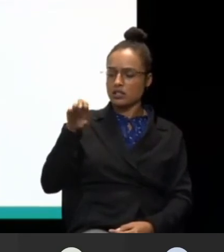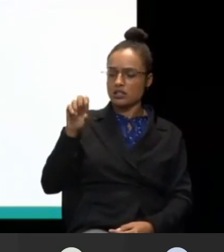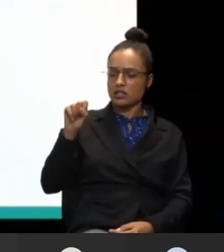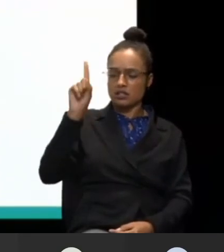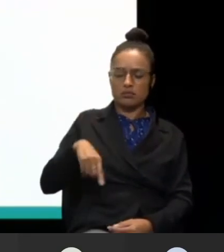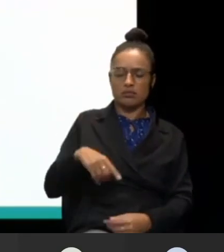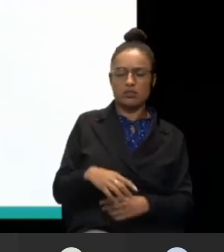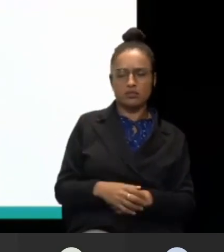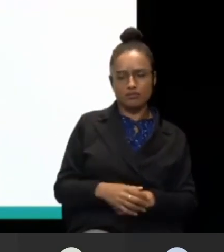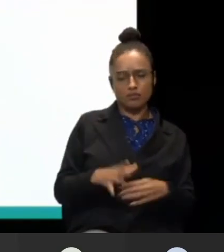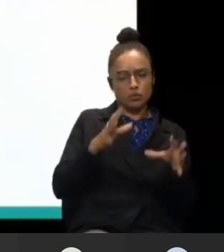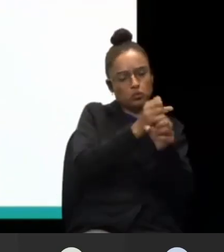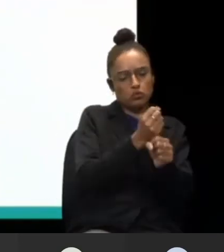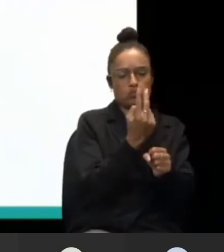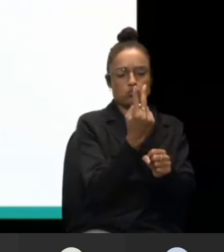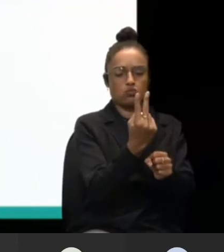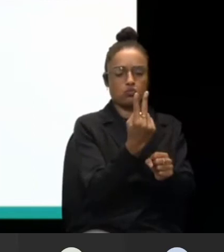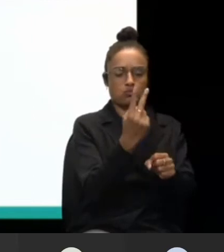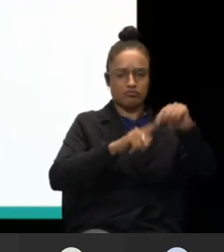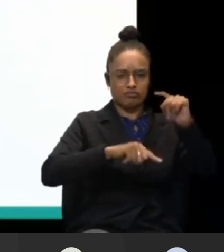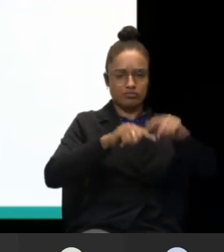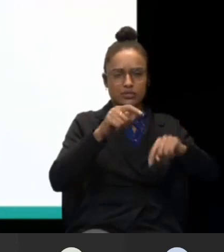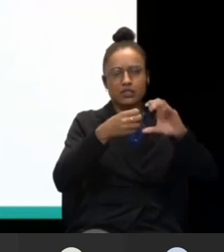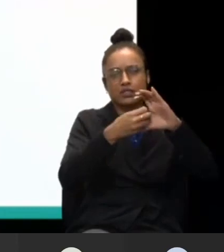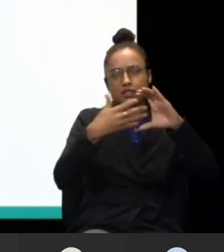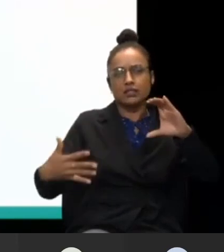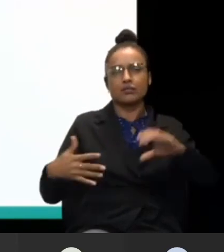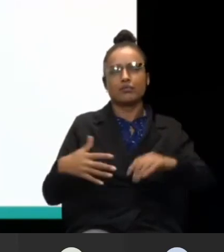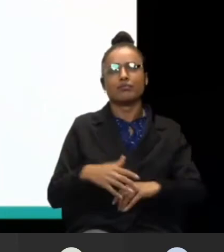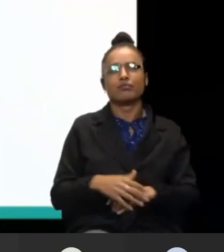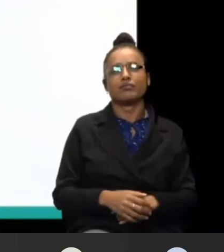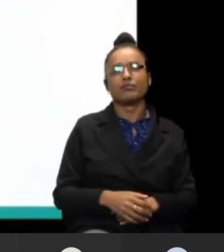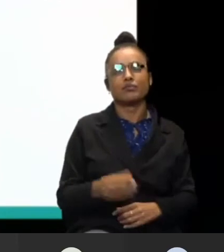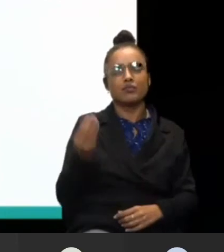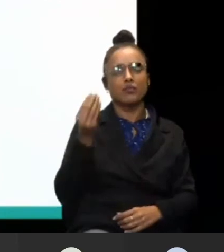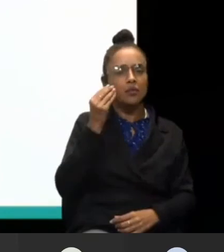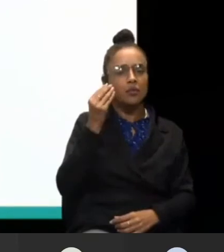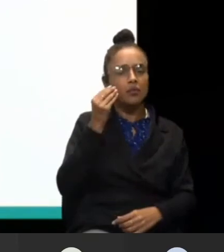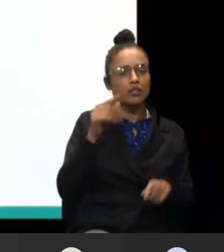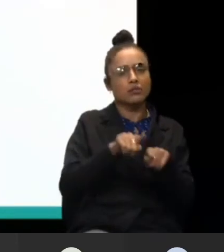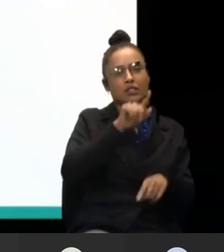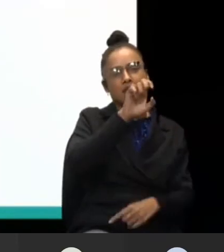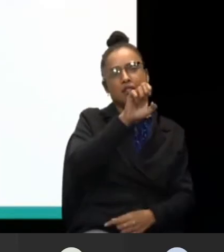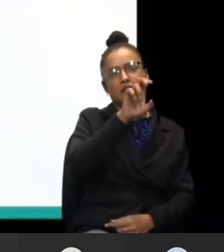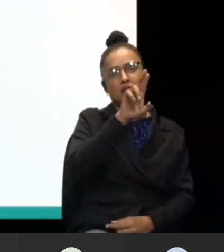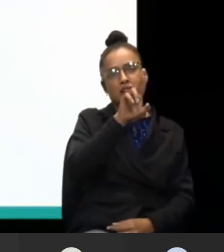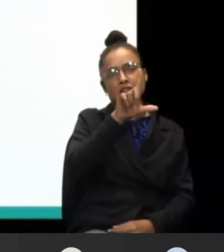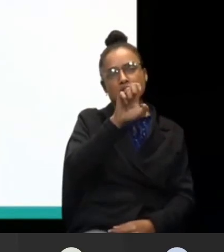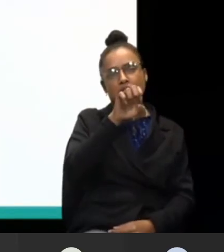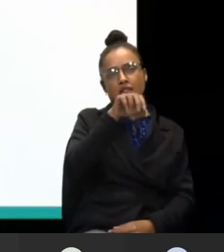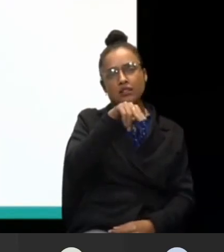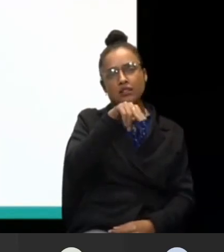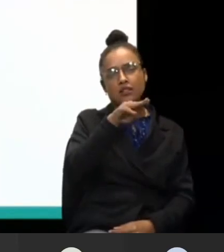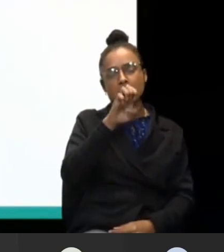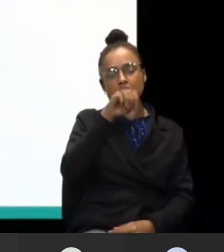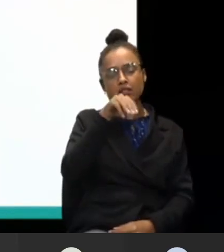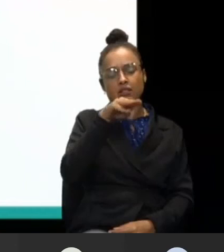110 gramas. Aí nós colocamos, então o peso da Erlenmeyer mais o peso da amostra.